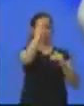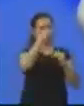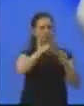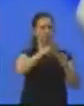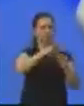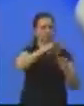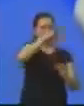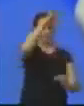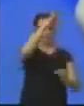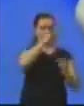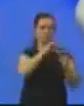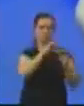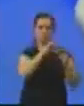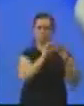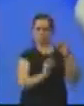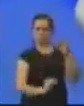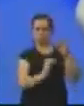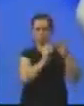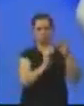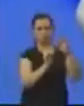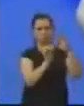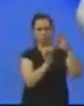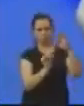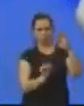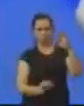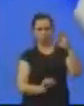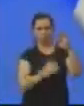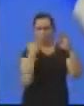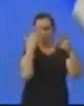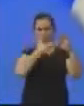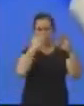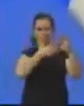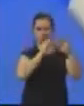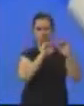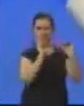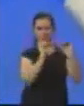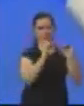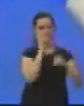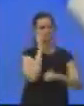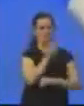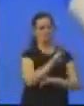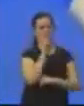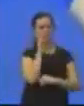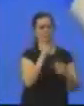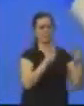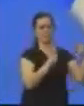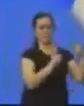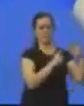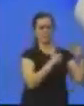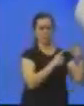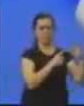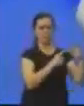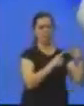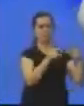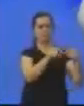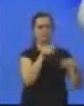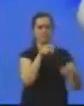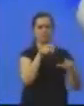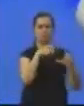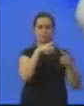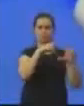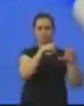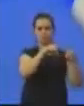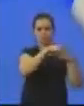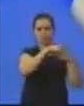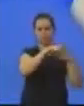reta. Para trás seria um tracejado, que aqui nem aparece. Não faz parte do meu gráfico. Aí eu vou para a segunda parte. Quando o x for menor do que